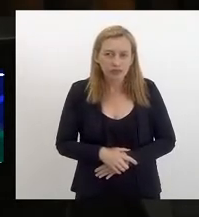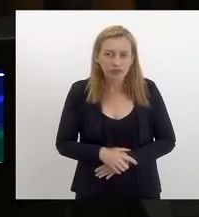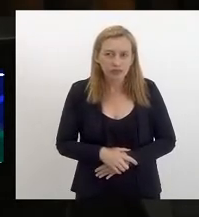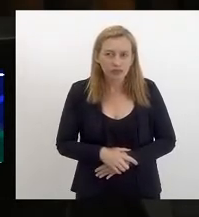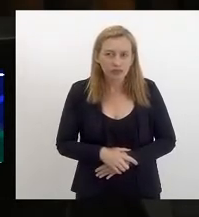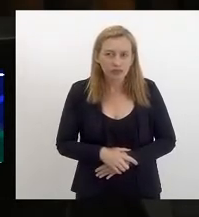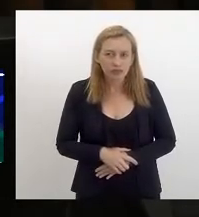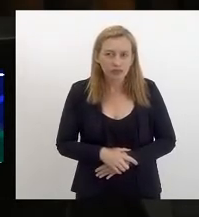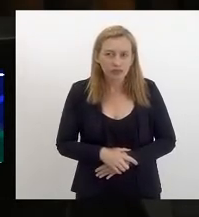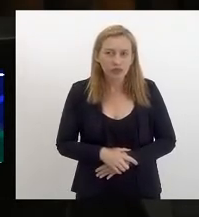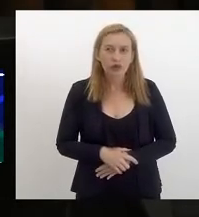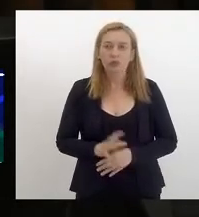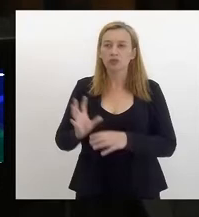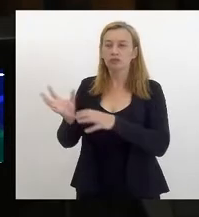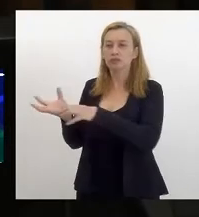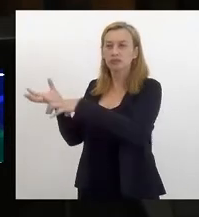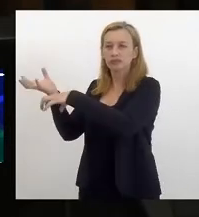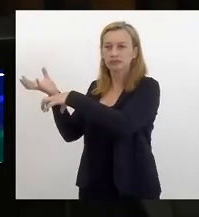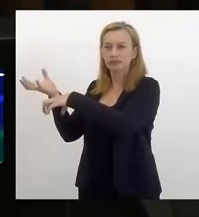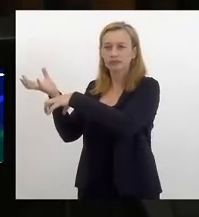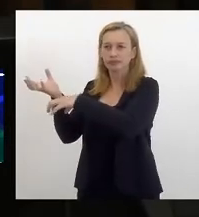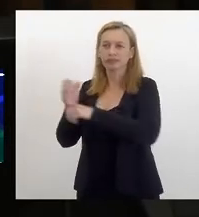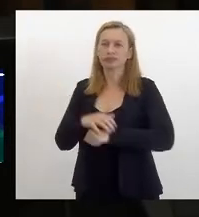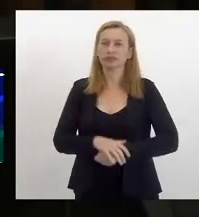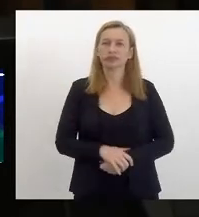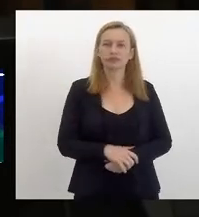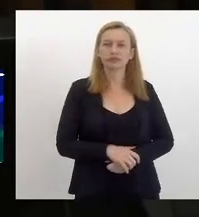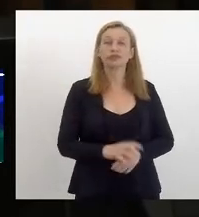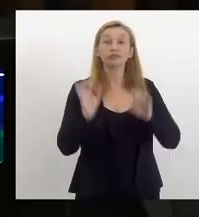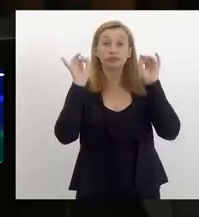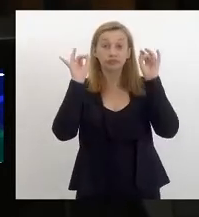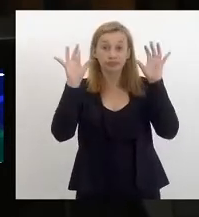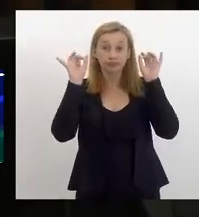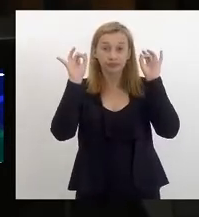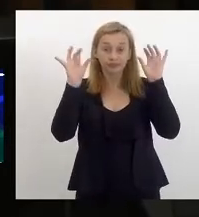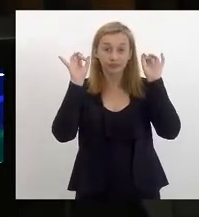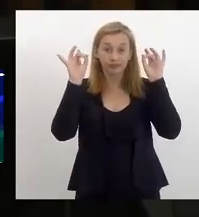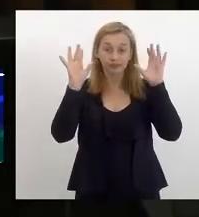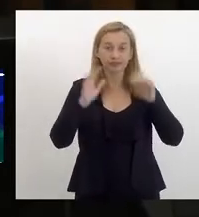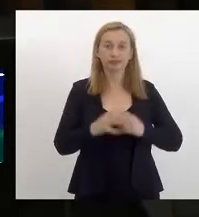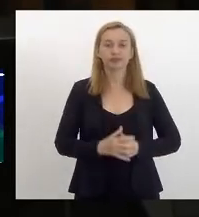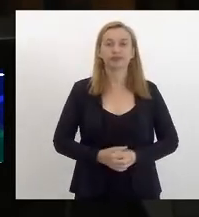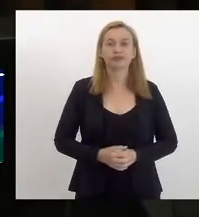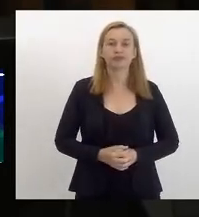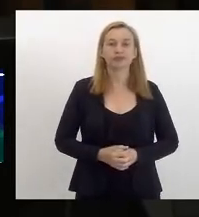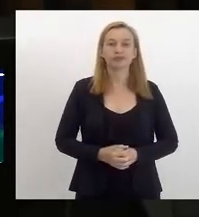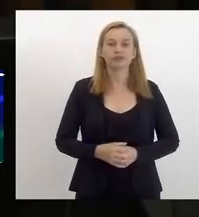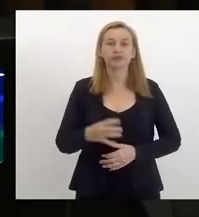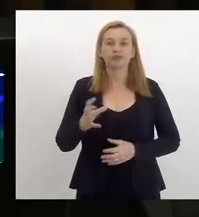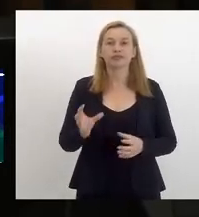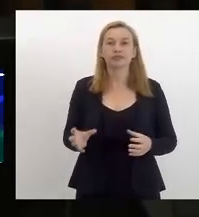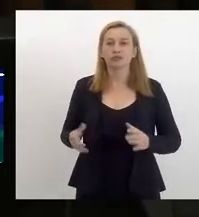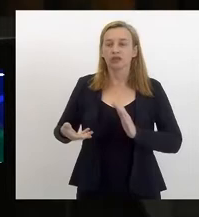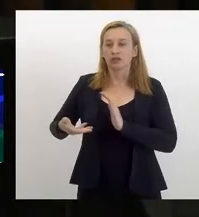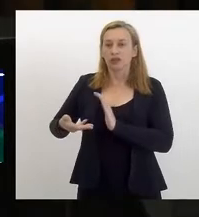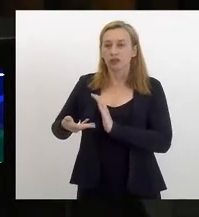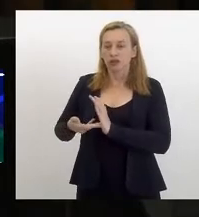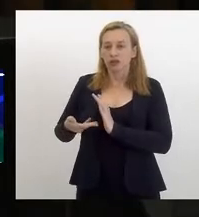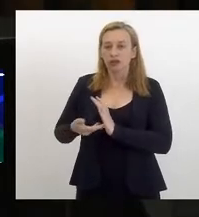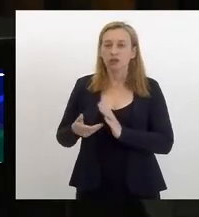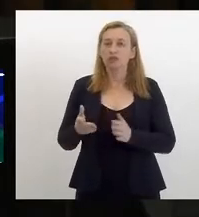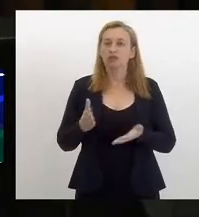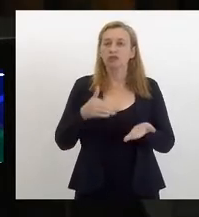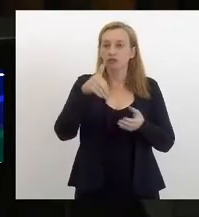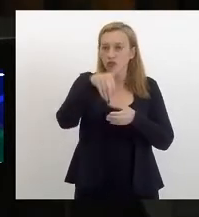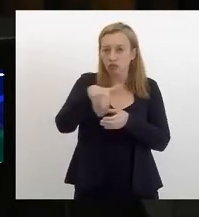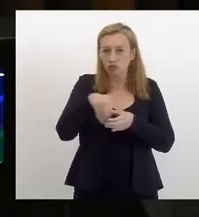e do congresso nacional e especial da Câmara de Deputados quando